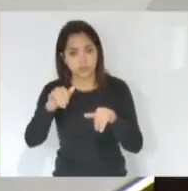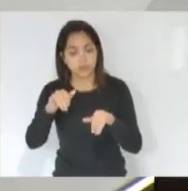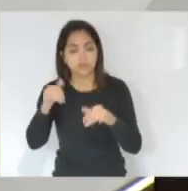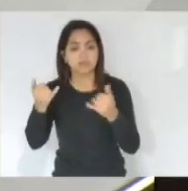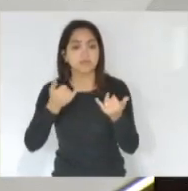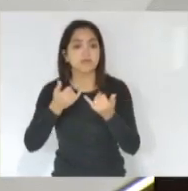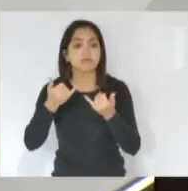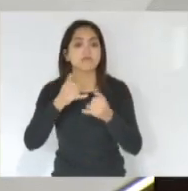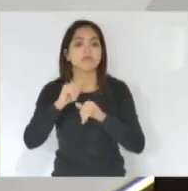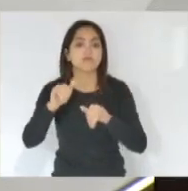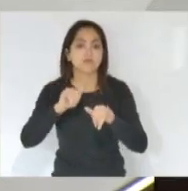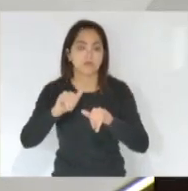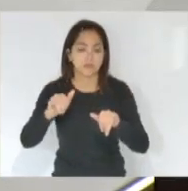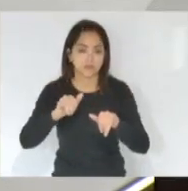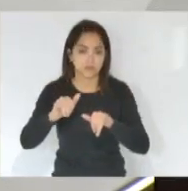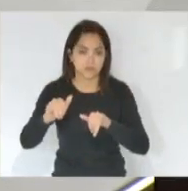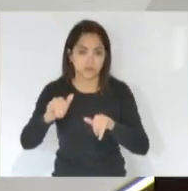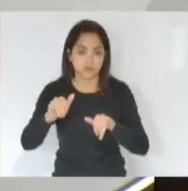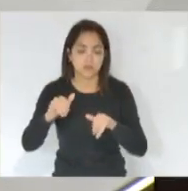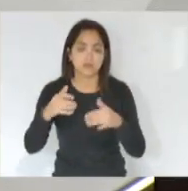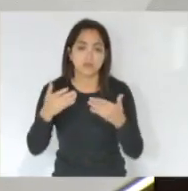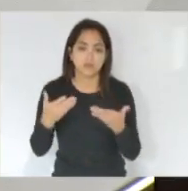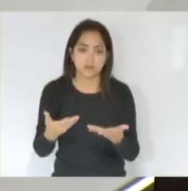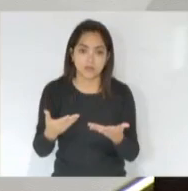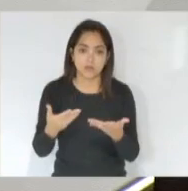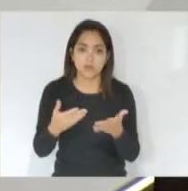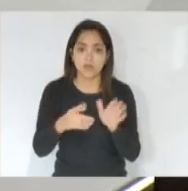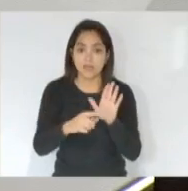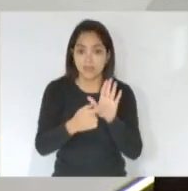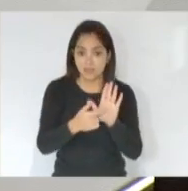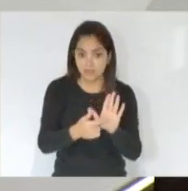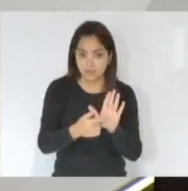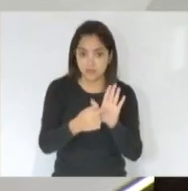informações. Por isso, o projeto em tela, de número